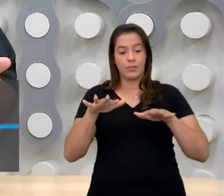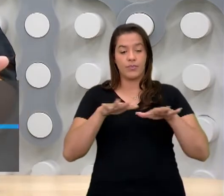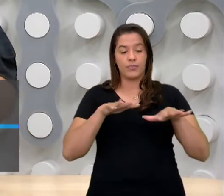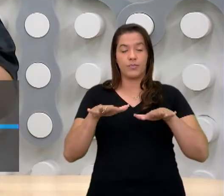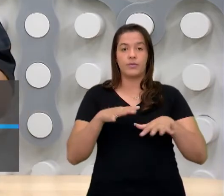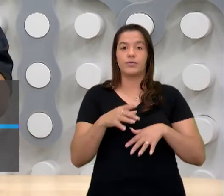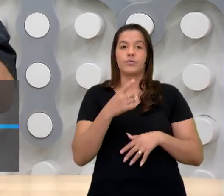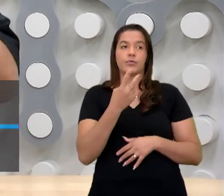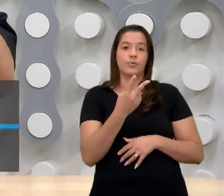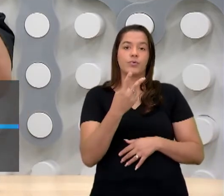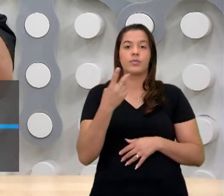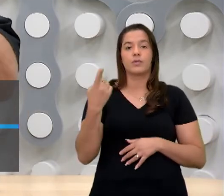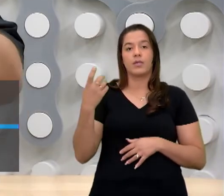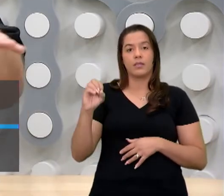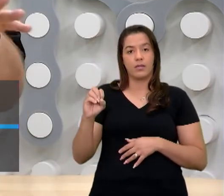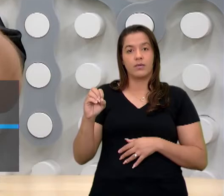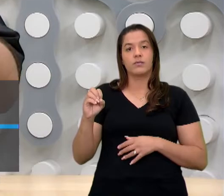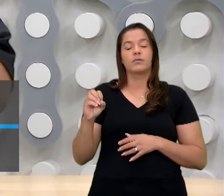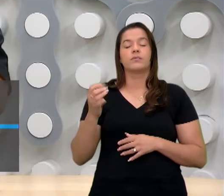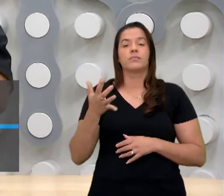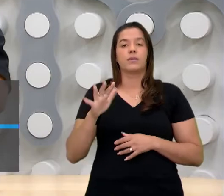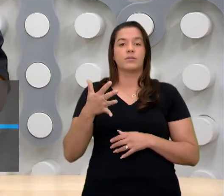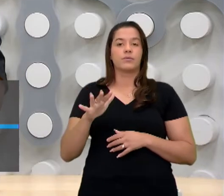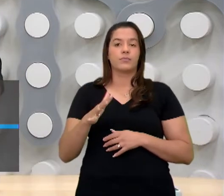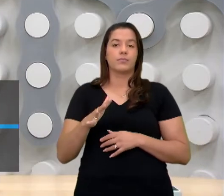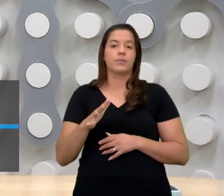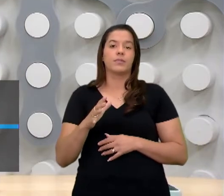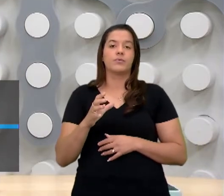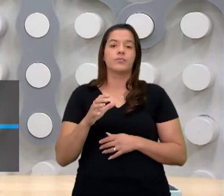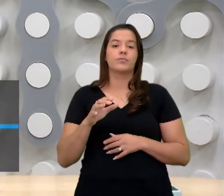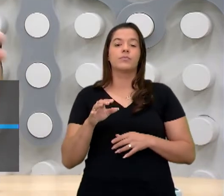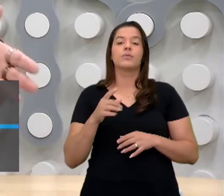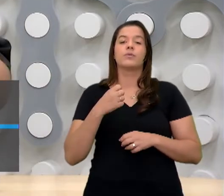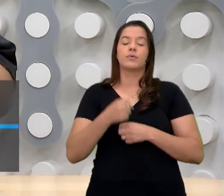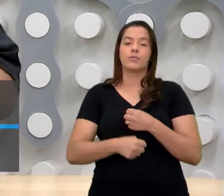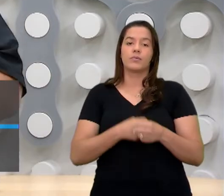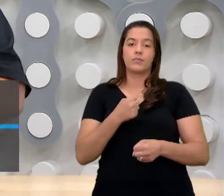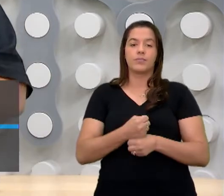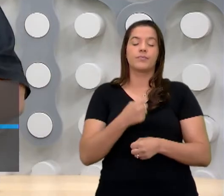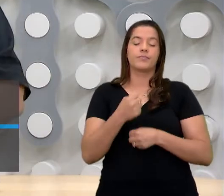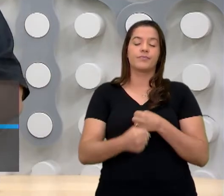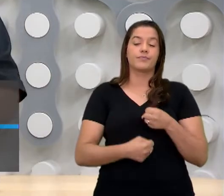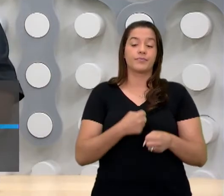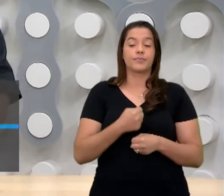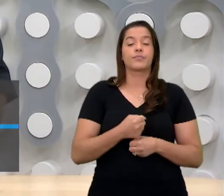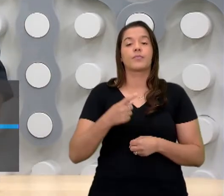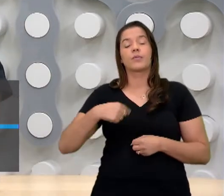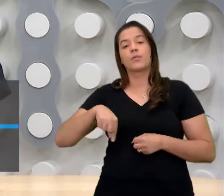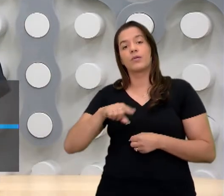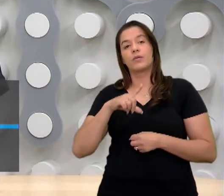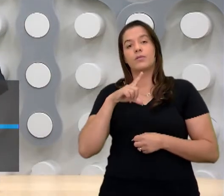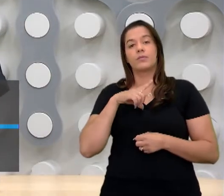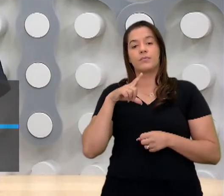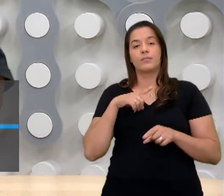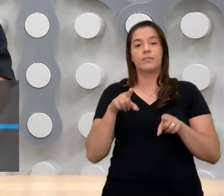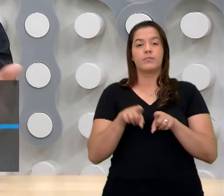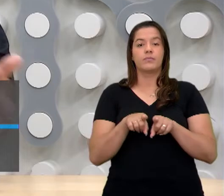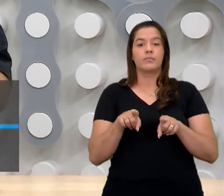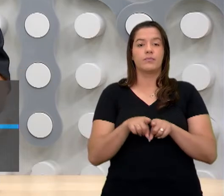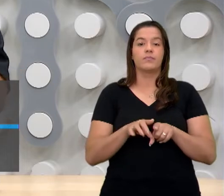10 centímetros por ano dessa parte aí das dorsais, há também um movimento aí dos continentes,